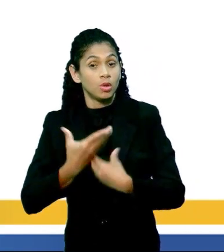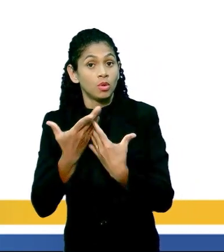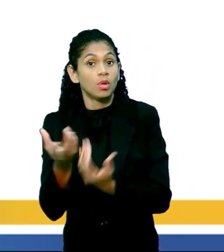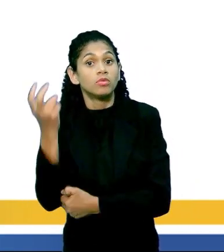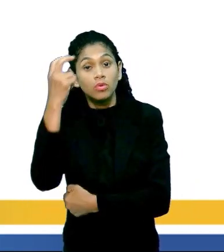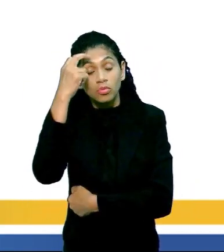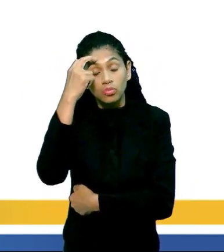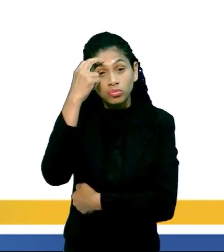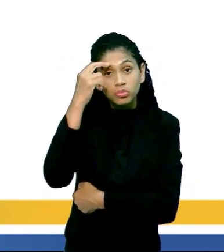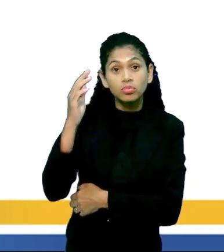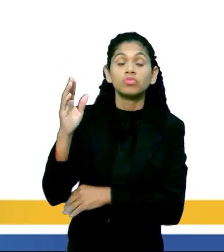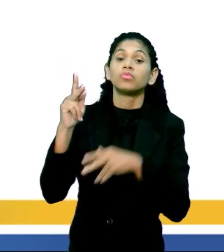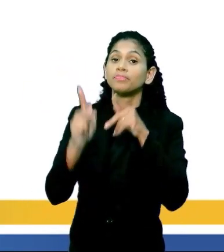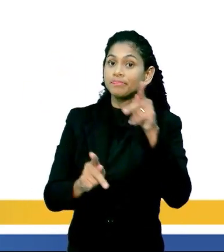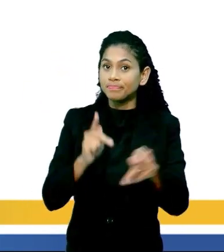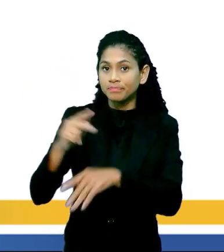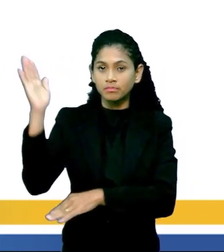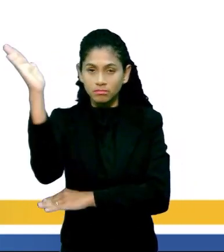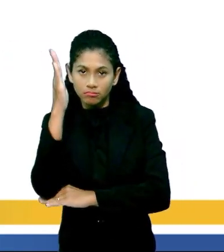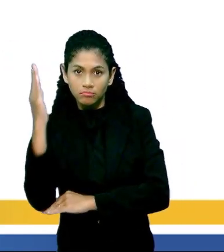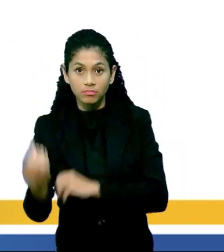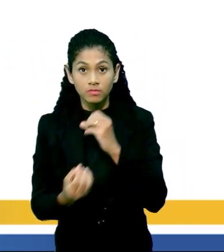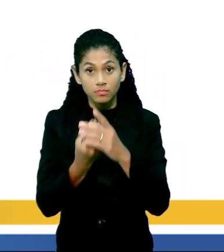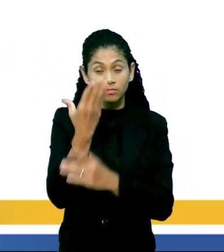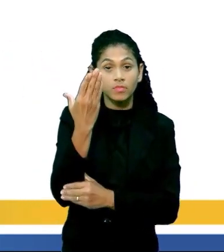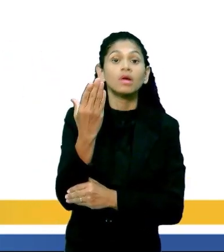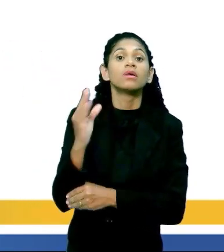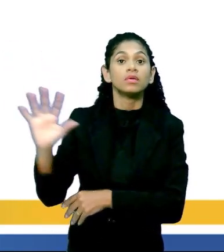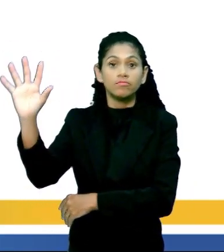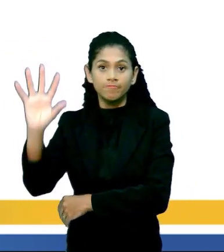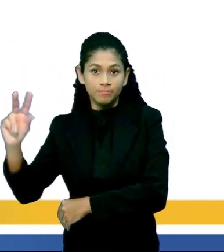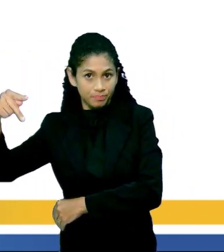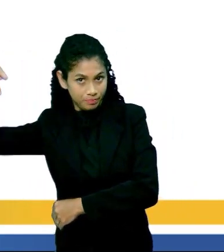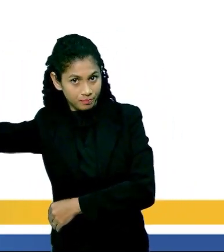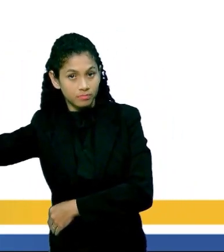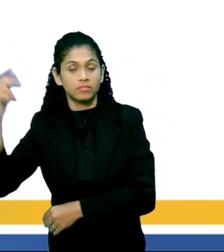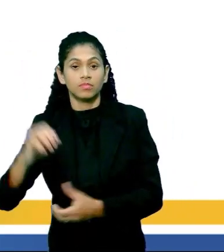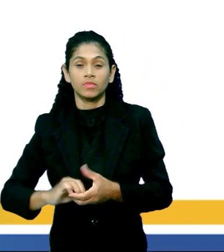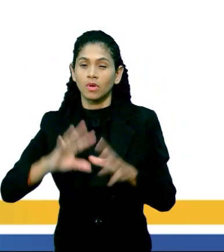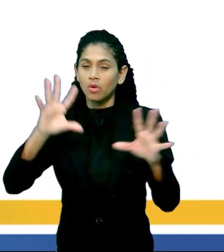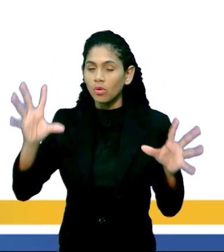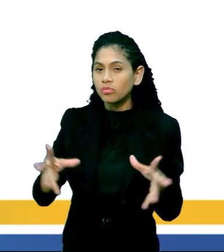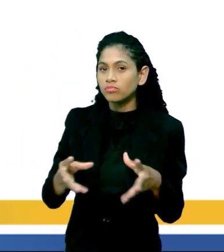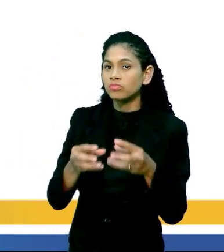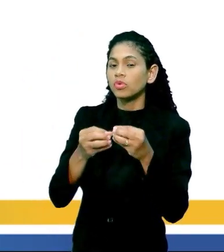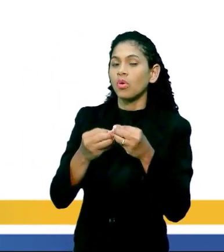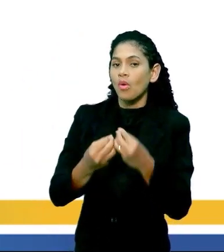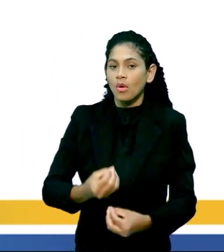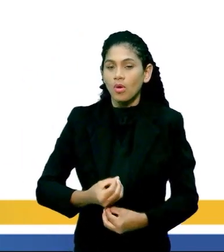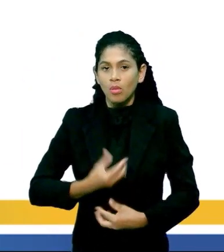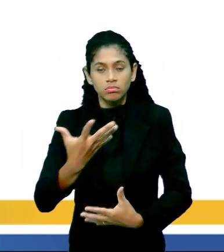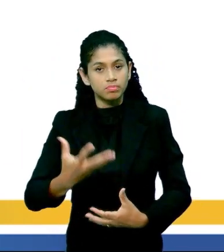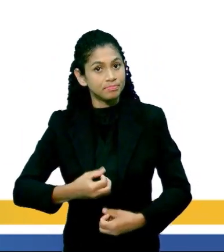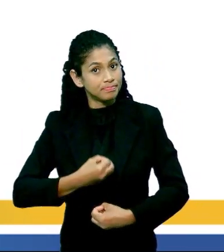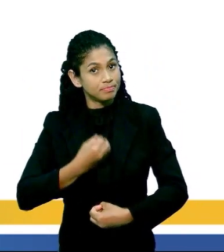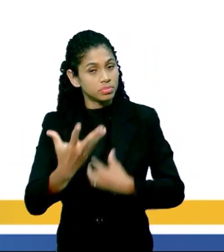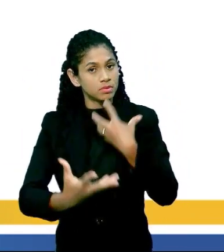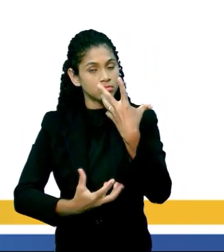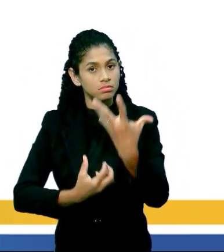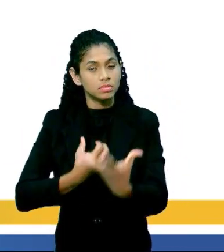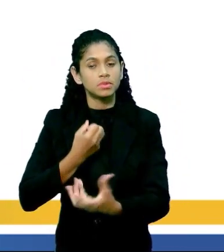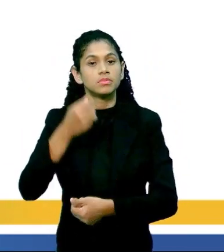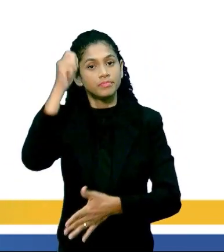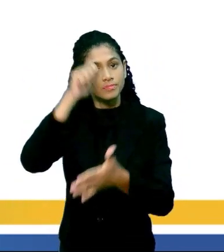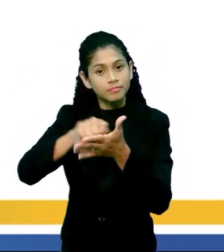cultura popular brasileira que teve origem no Nordeste. É composta por poemas escritos em linguagem